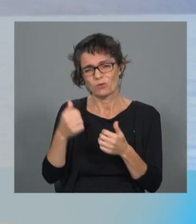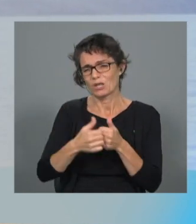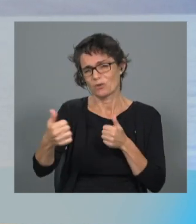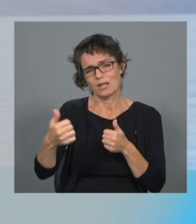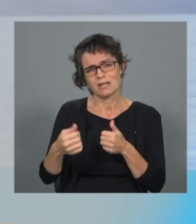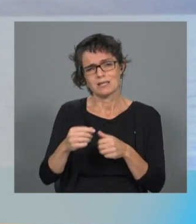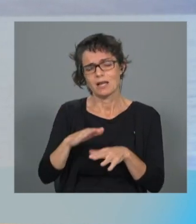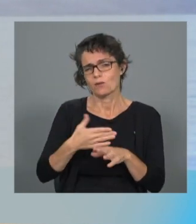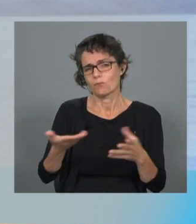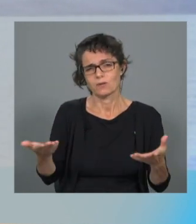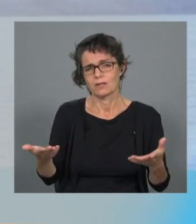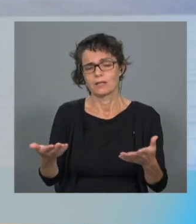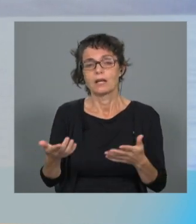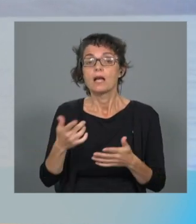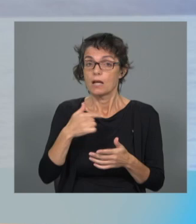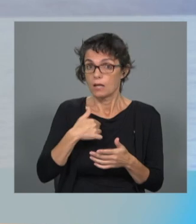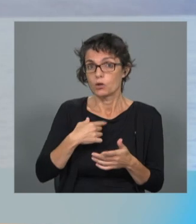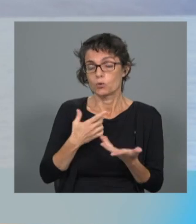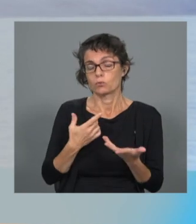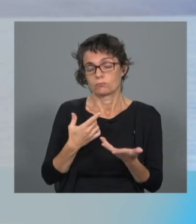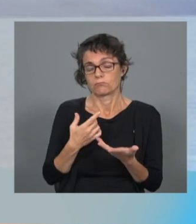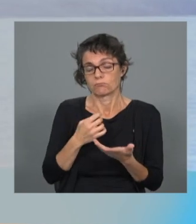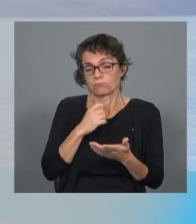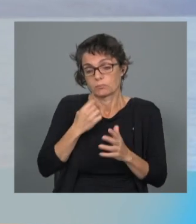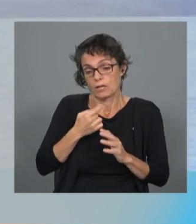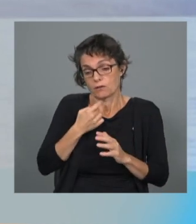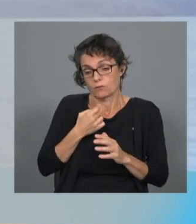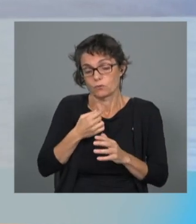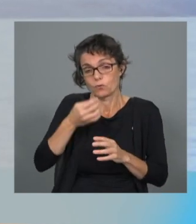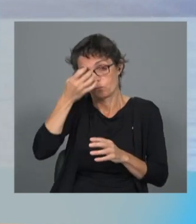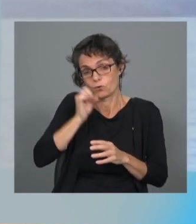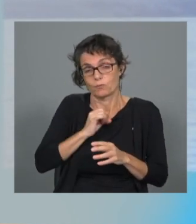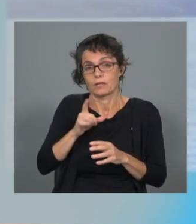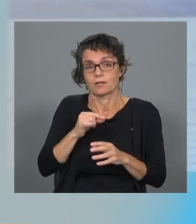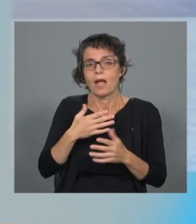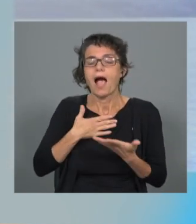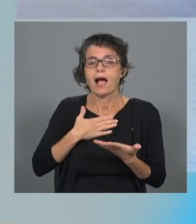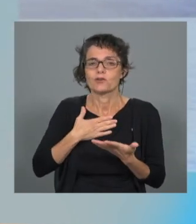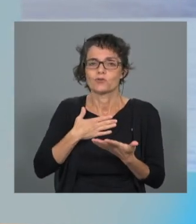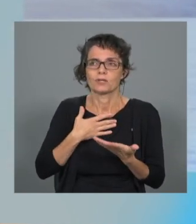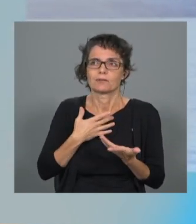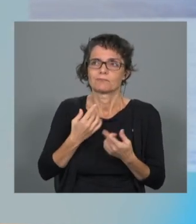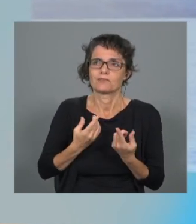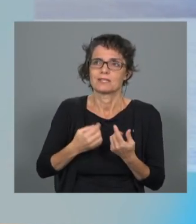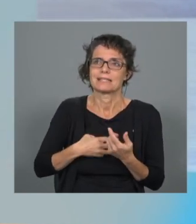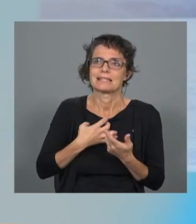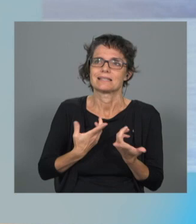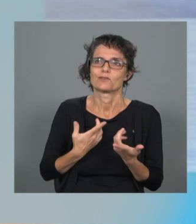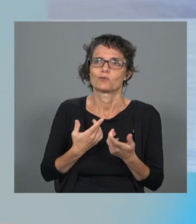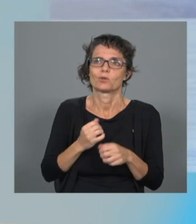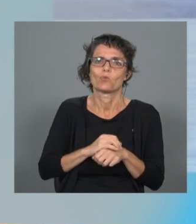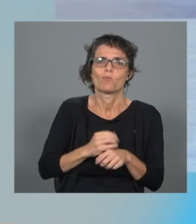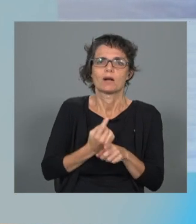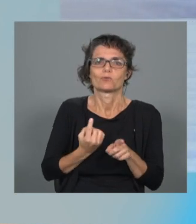parte enquanto pároco, e se calhar faço aqui um meia-culpa também, preciso talvez de fazer um bocadinho mais a purificação de algumas coisas ou de discernir um pouco mais